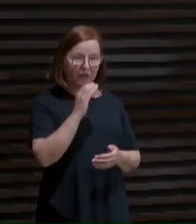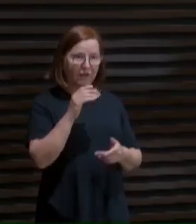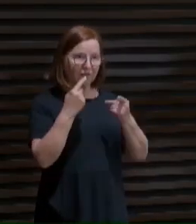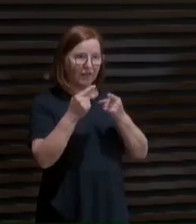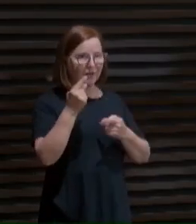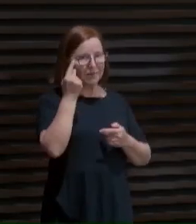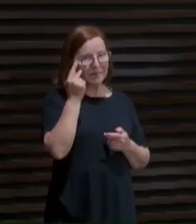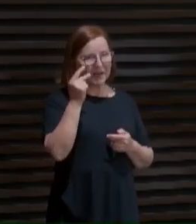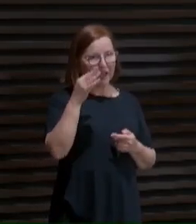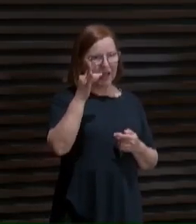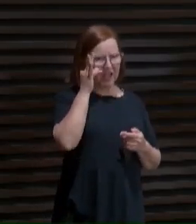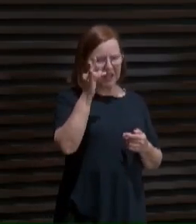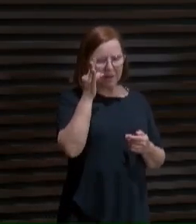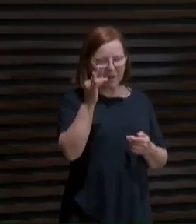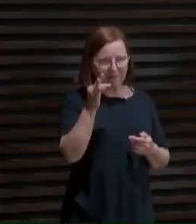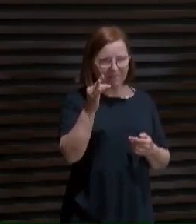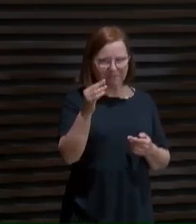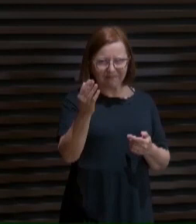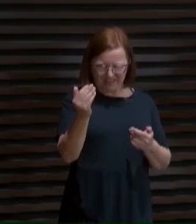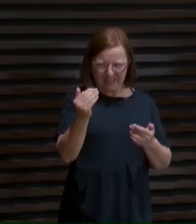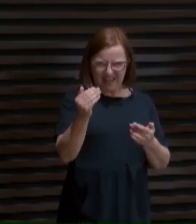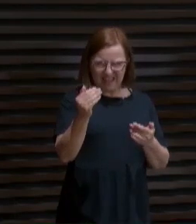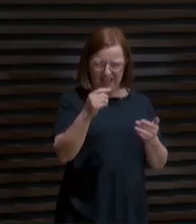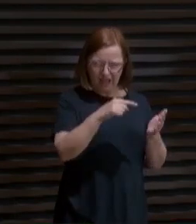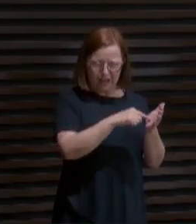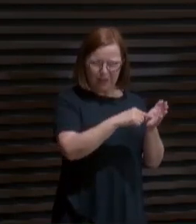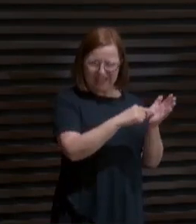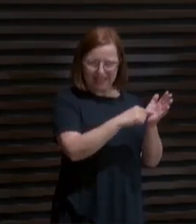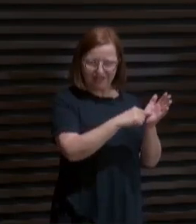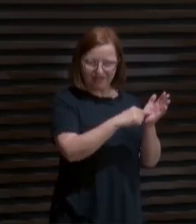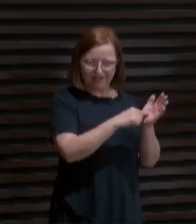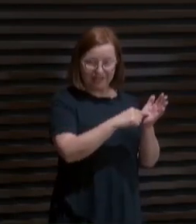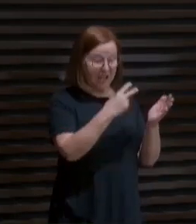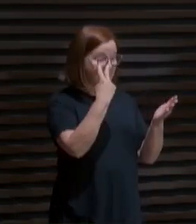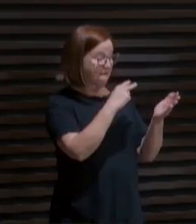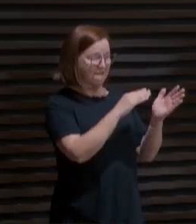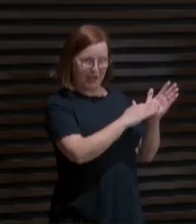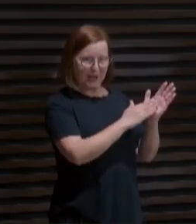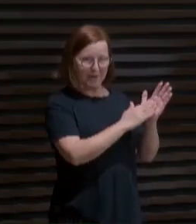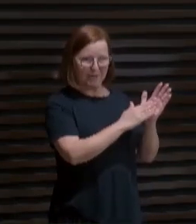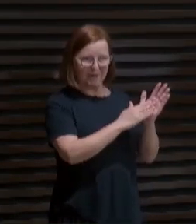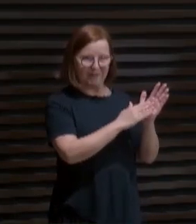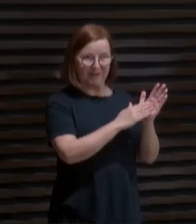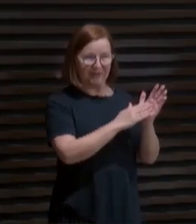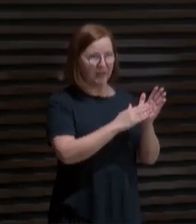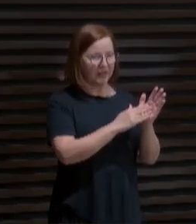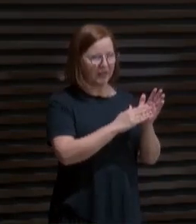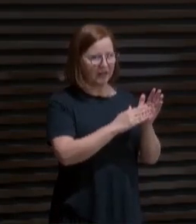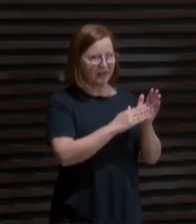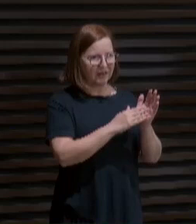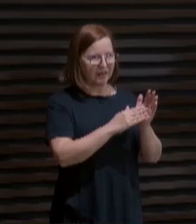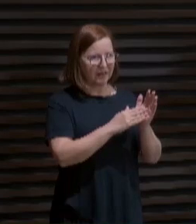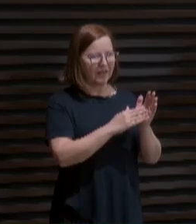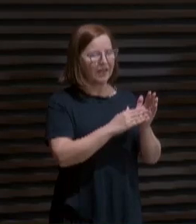Tomé: põe aqui o dedo e vê as minhas mãos. Chega também